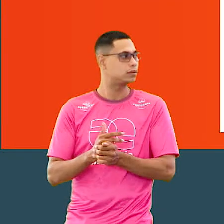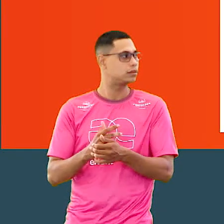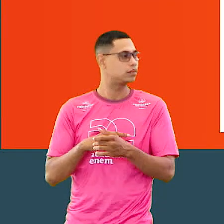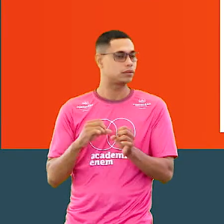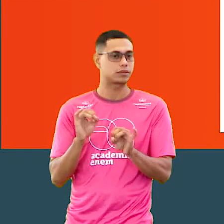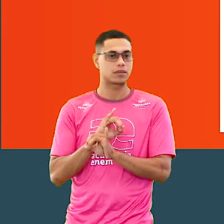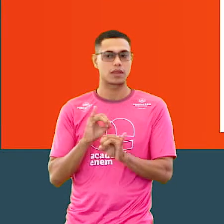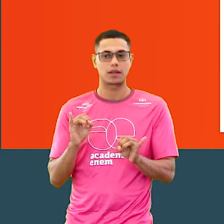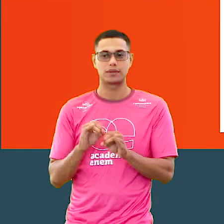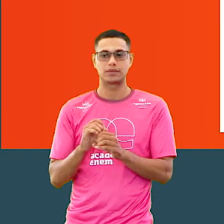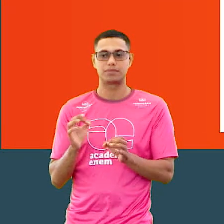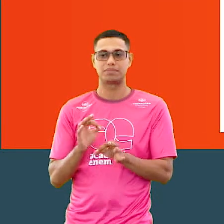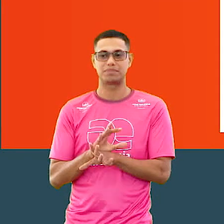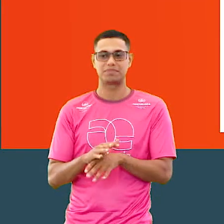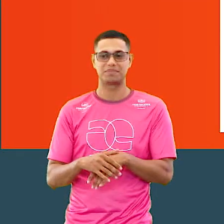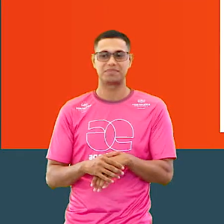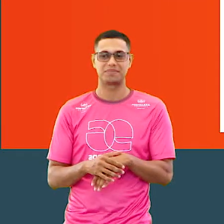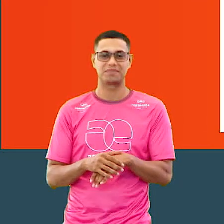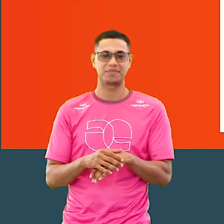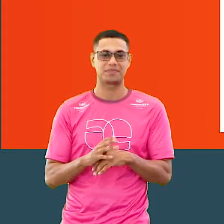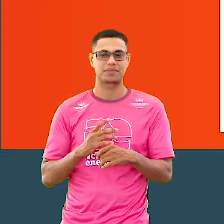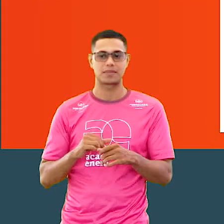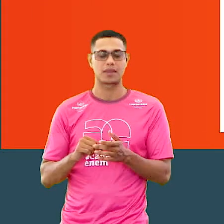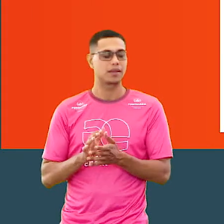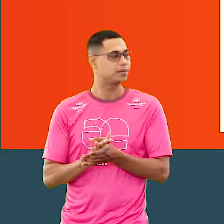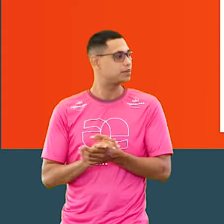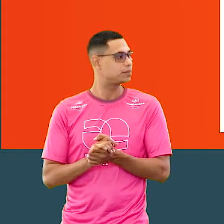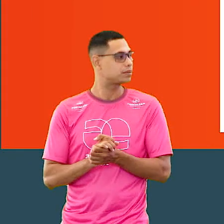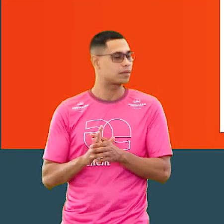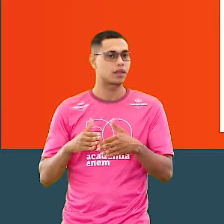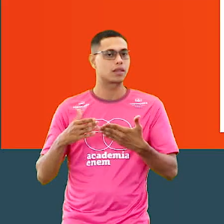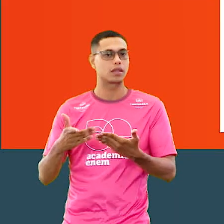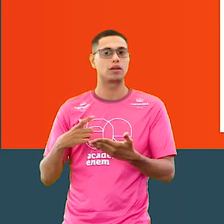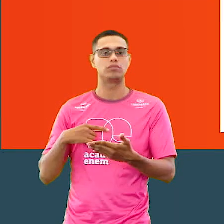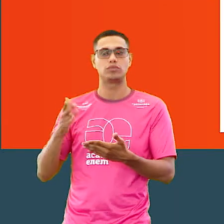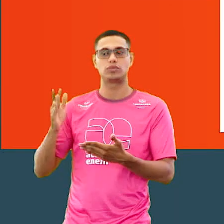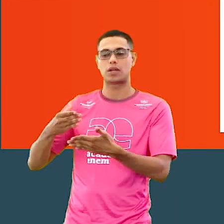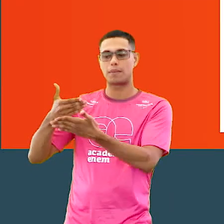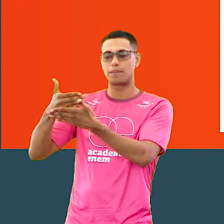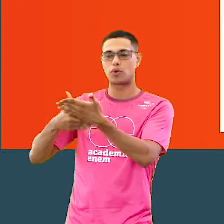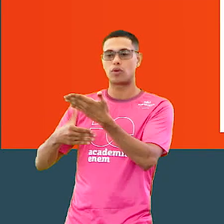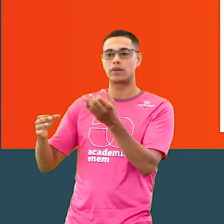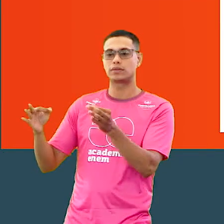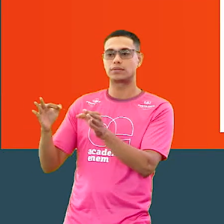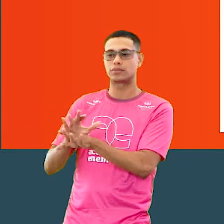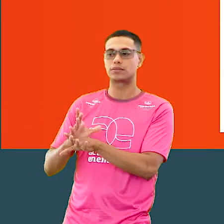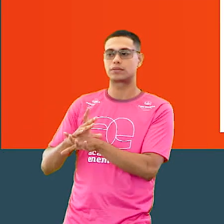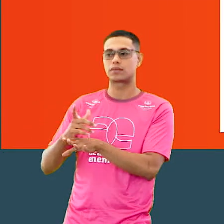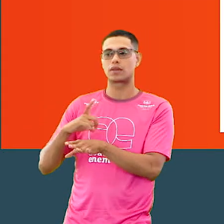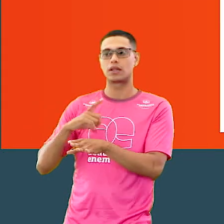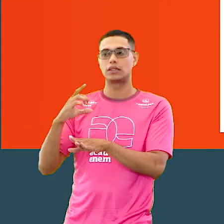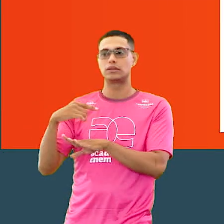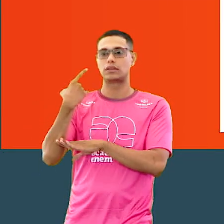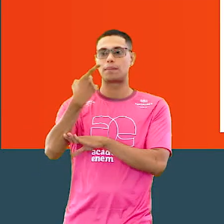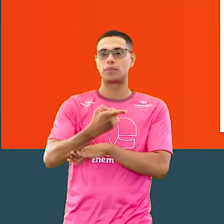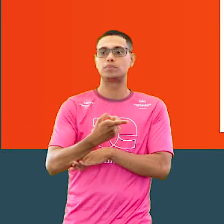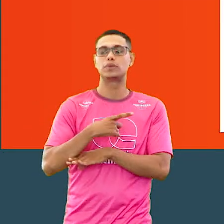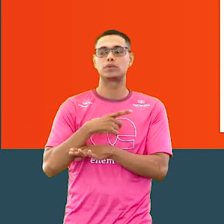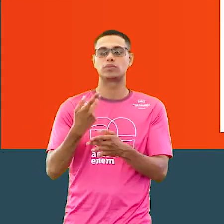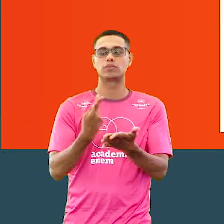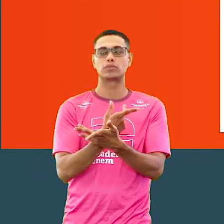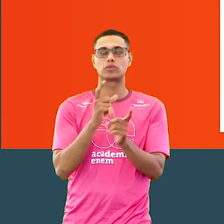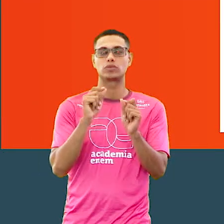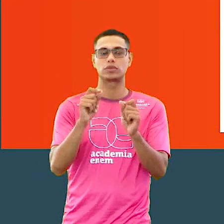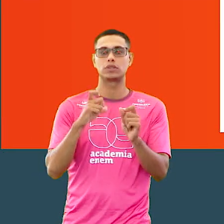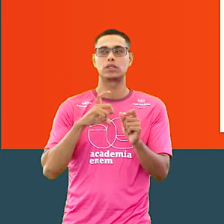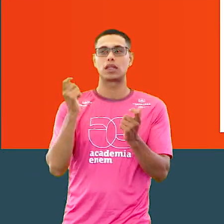Oi, pronto. Vamos lá, primeira coisa, depois do Enem, né, tem aquele tempozinho de espera, de ansiedade, e vem a nota do